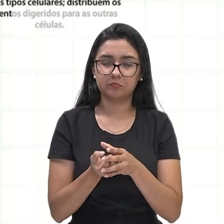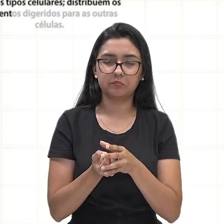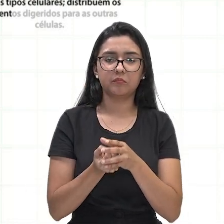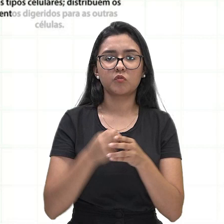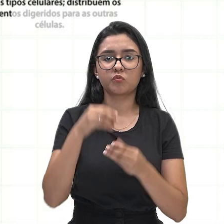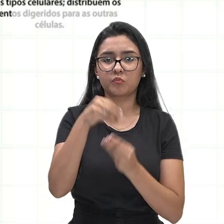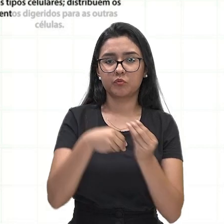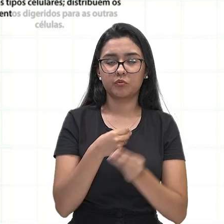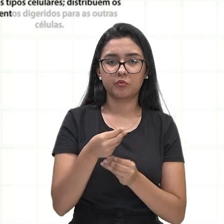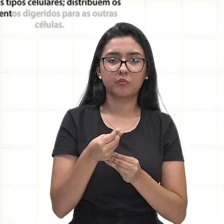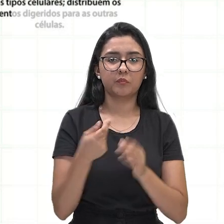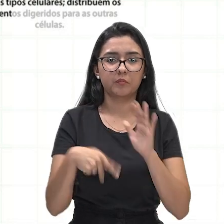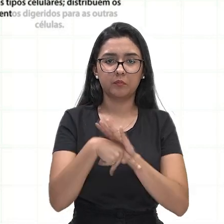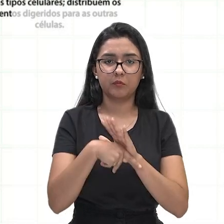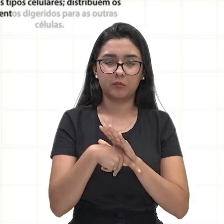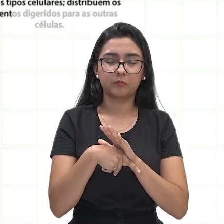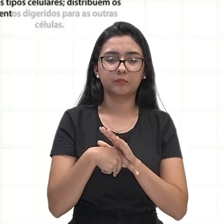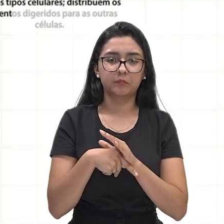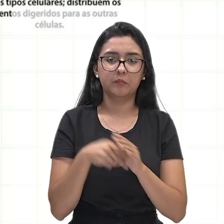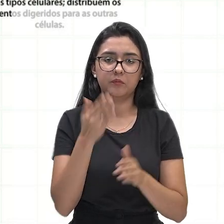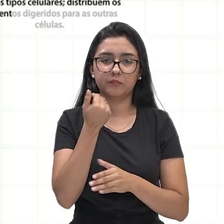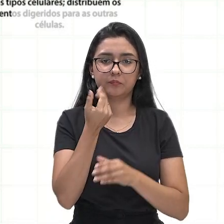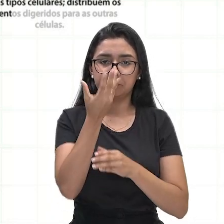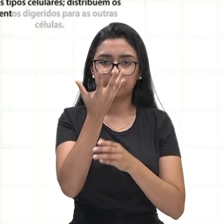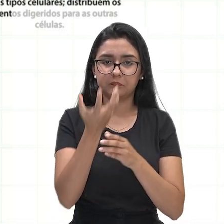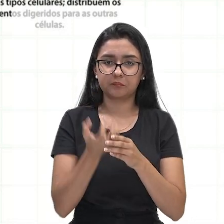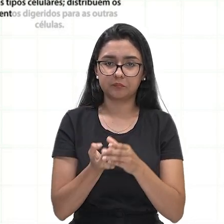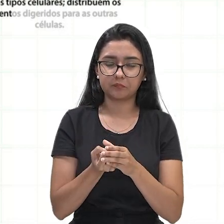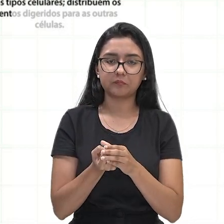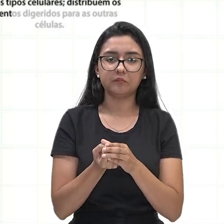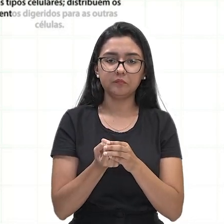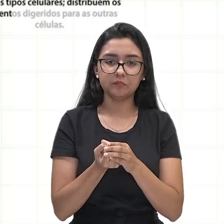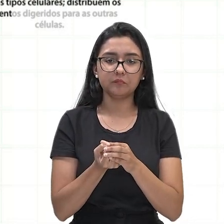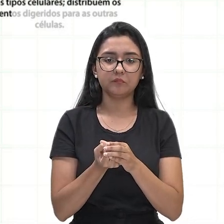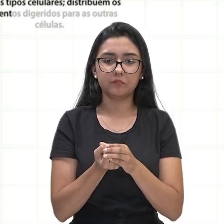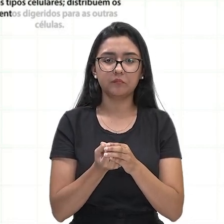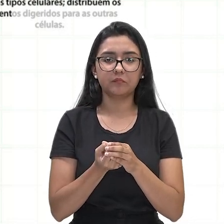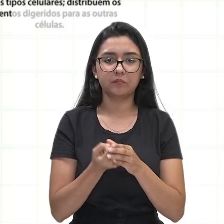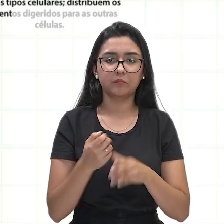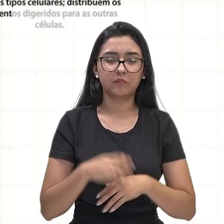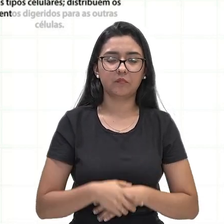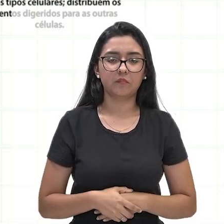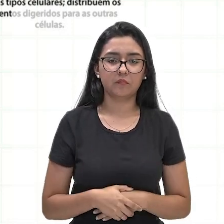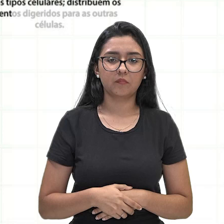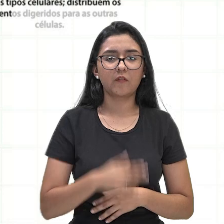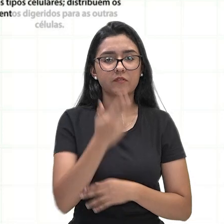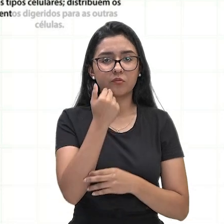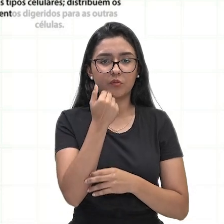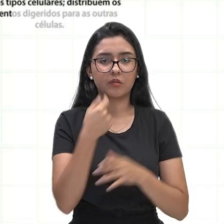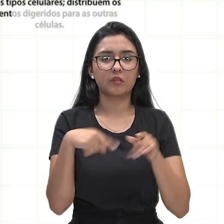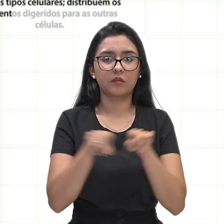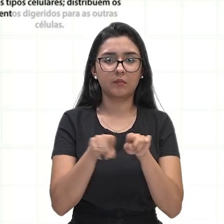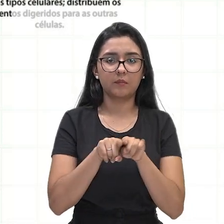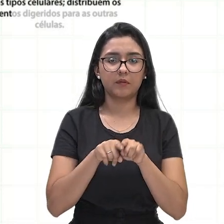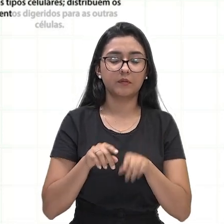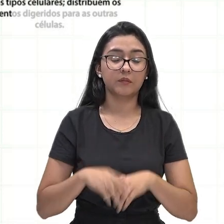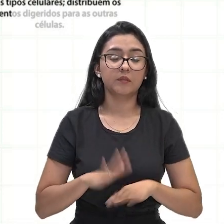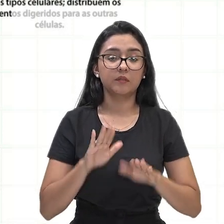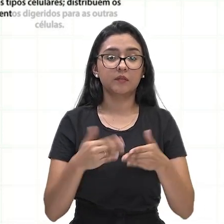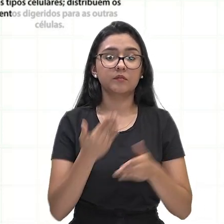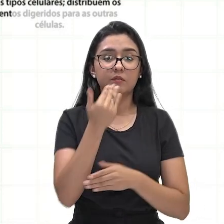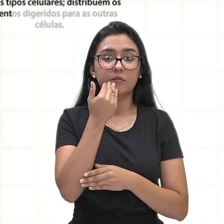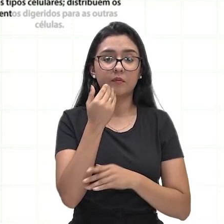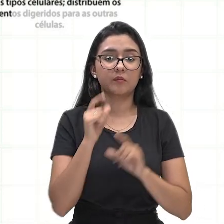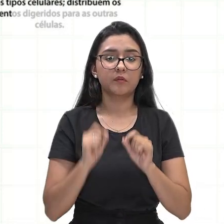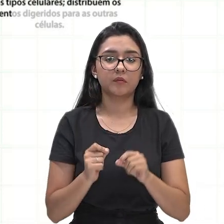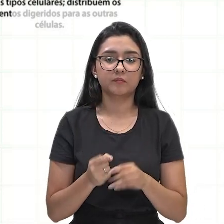componentes, substâncias orgânicas das quais ele vai retirar dessa água, vai se alimentar, vai se nutrir e essa